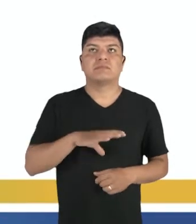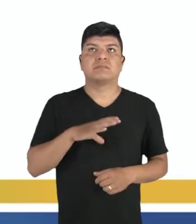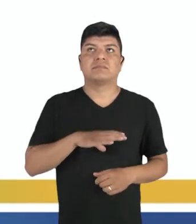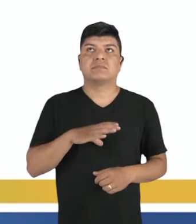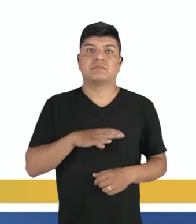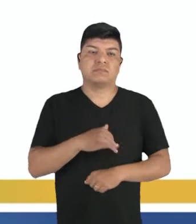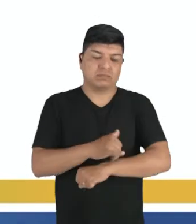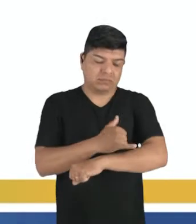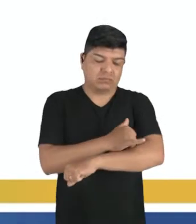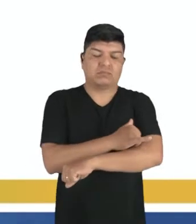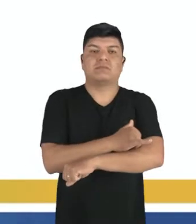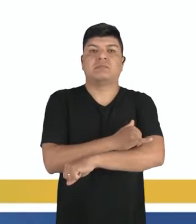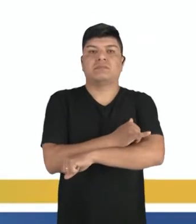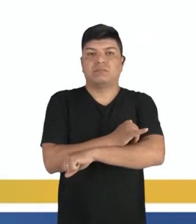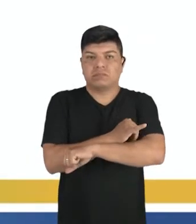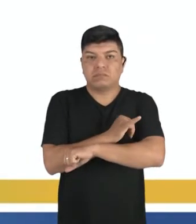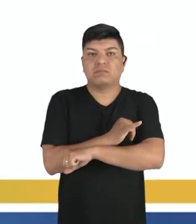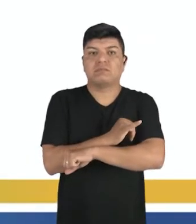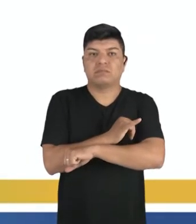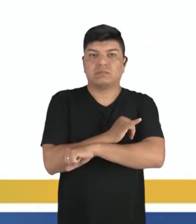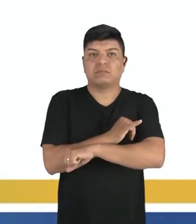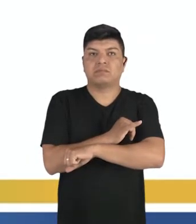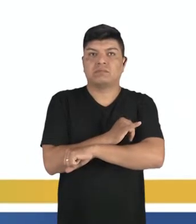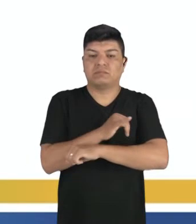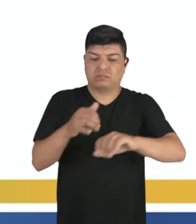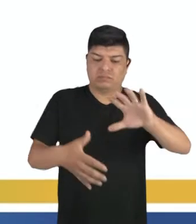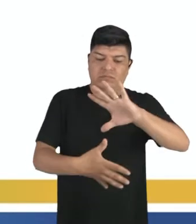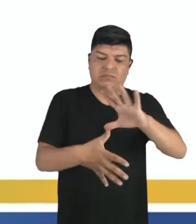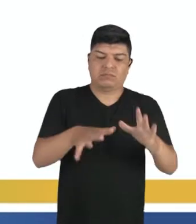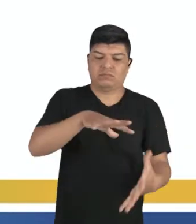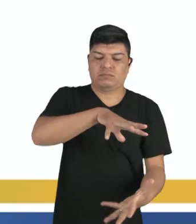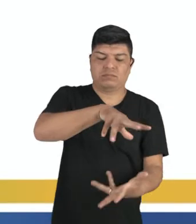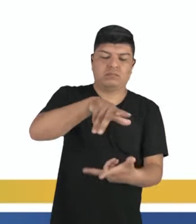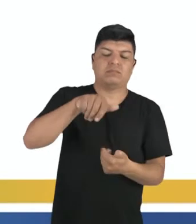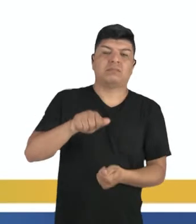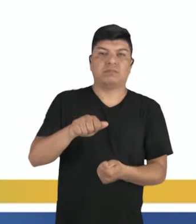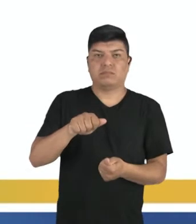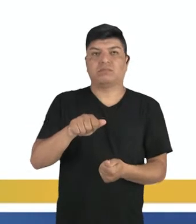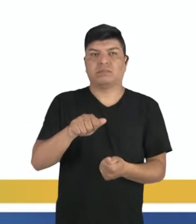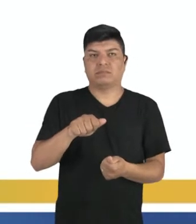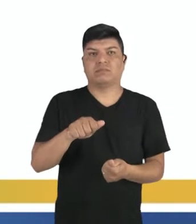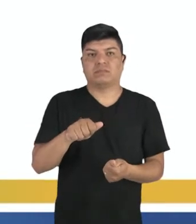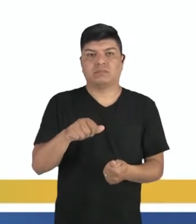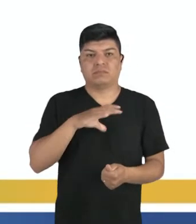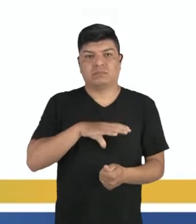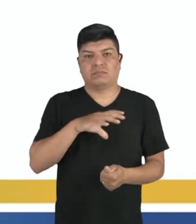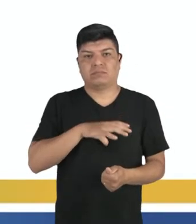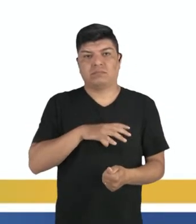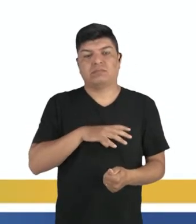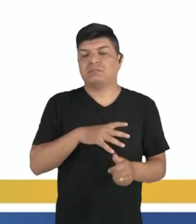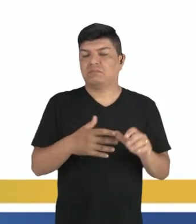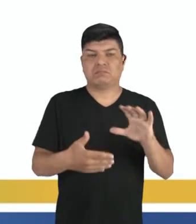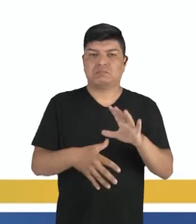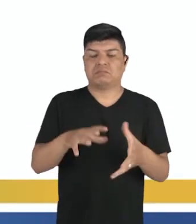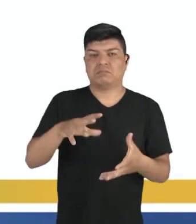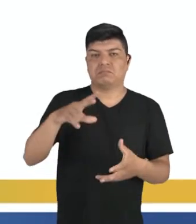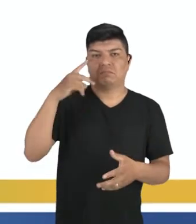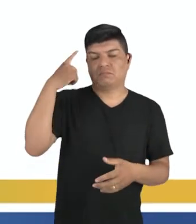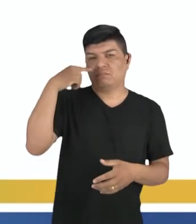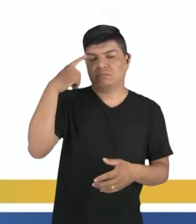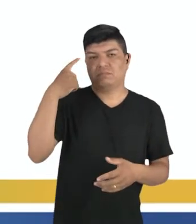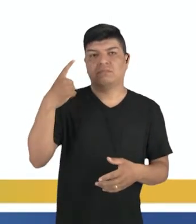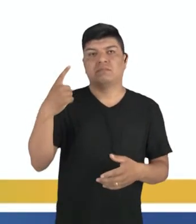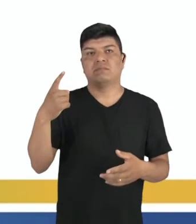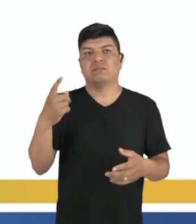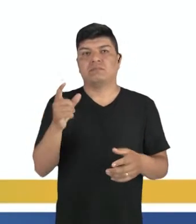chegada, engordada, engordar, né? Pandemia é um heterotônico, em português pandemia, em espanhol pandemia, né? Por